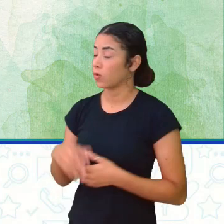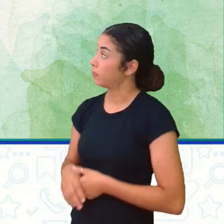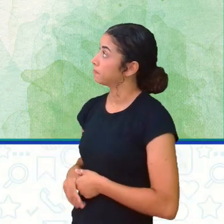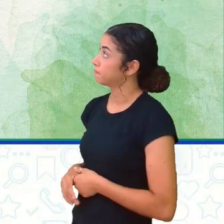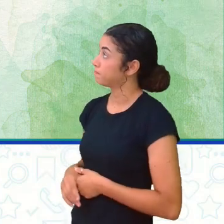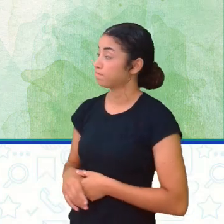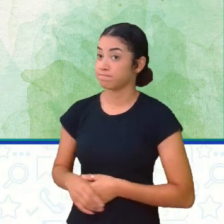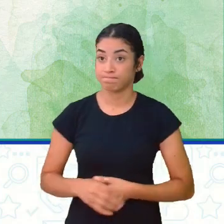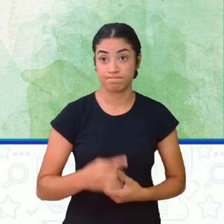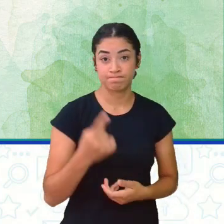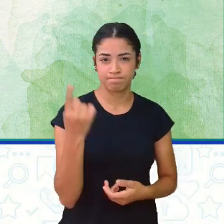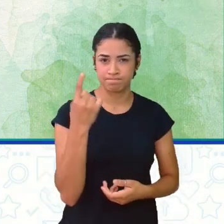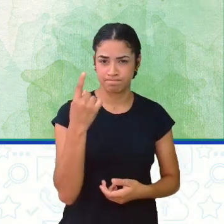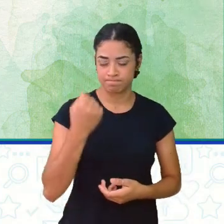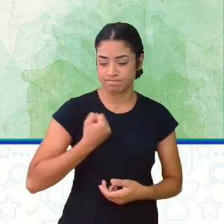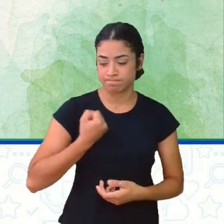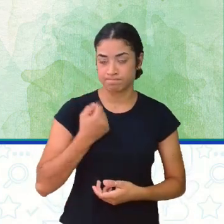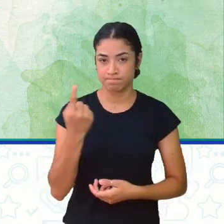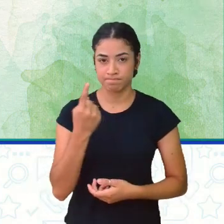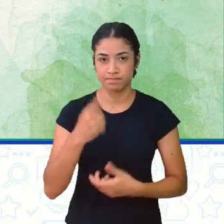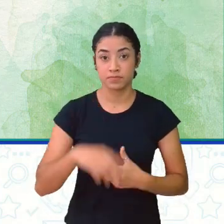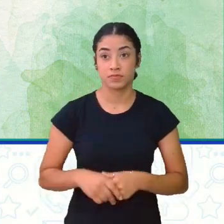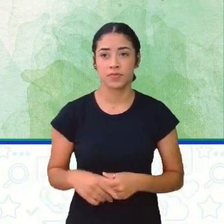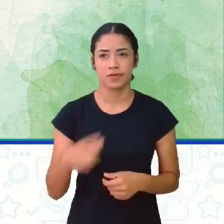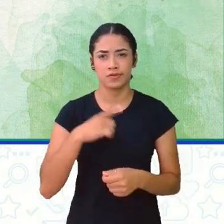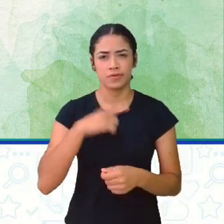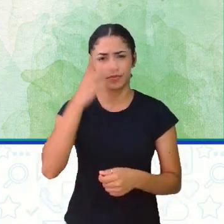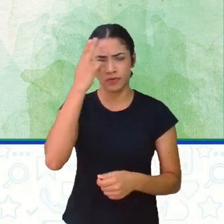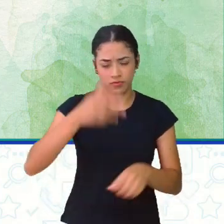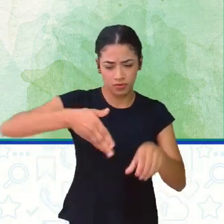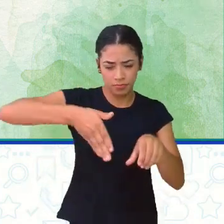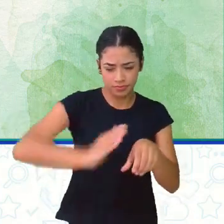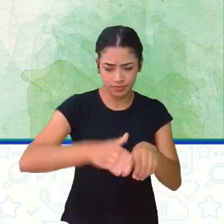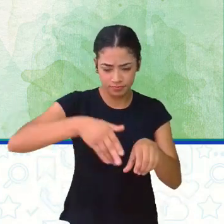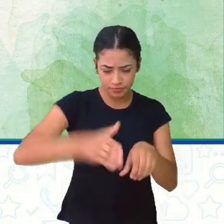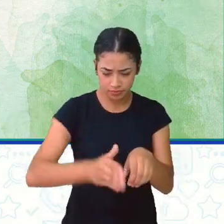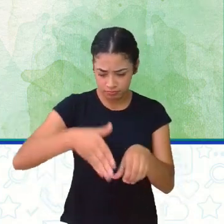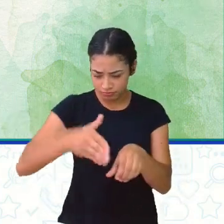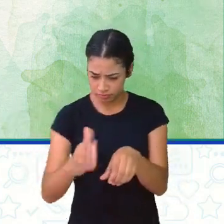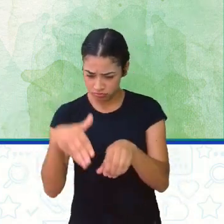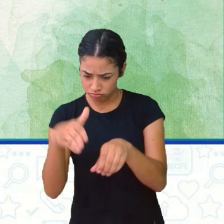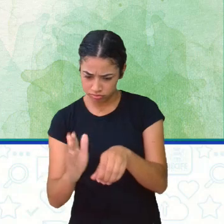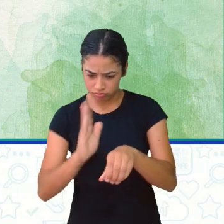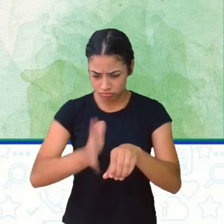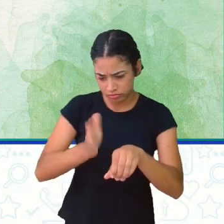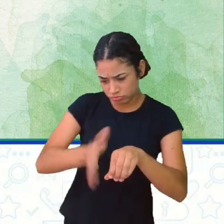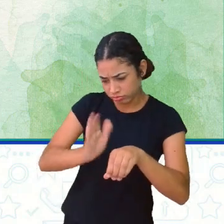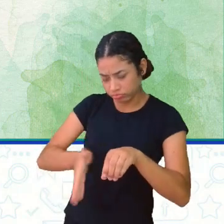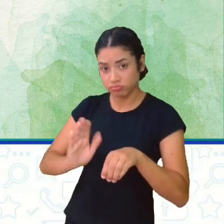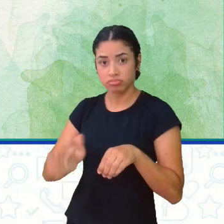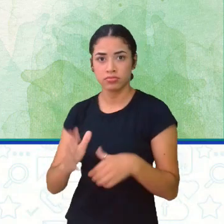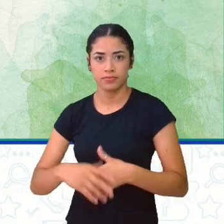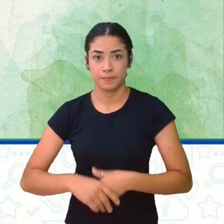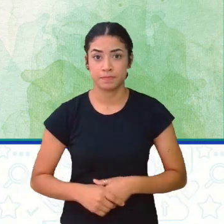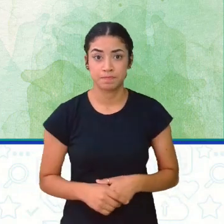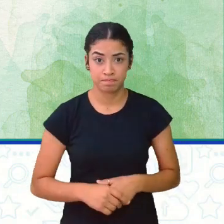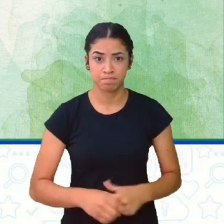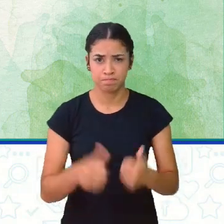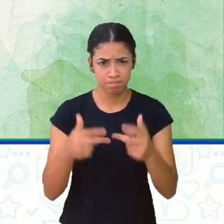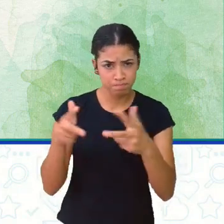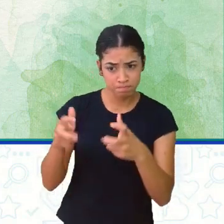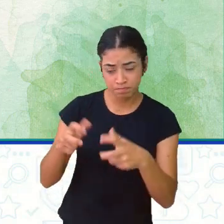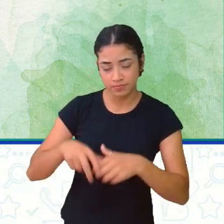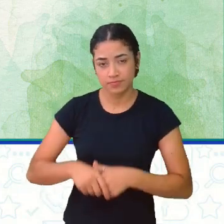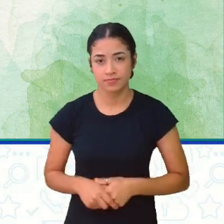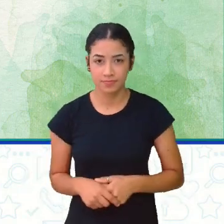o número 1, tem alguém aí, olha, cortando. Então, está cortando um determinado tipo de alimento. Estão